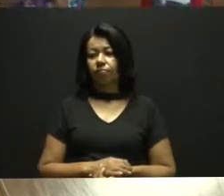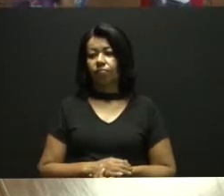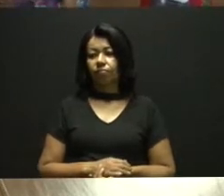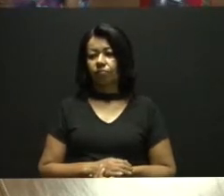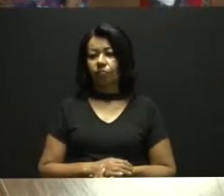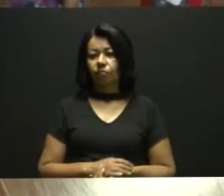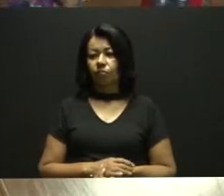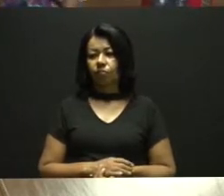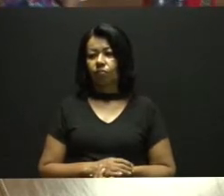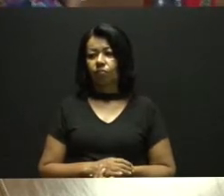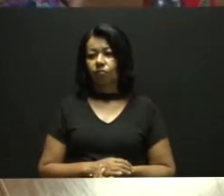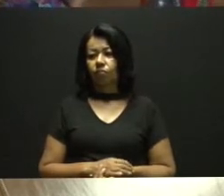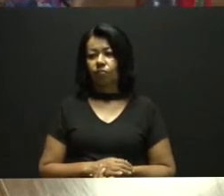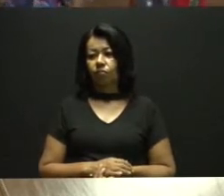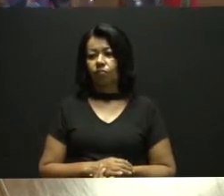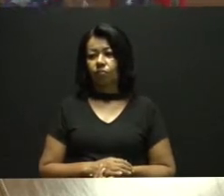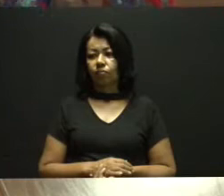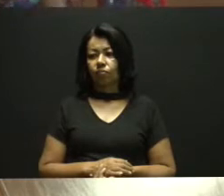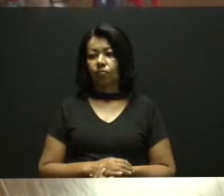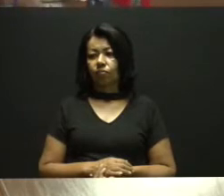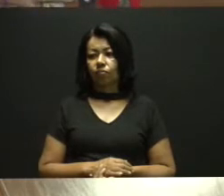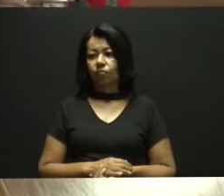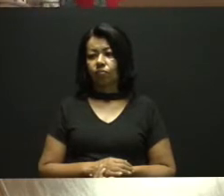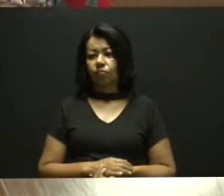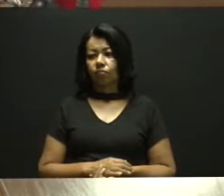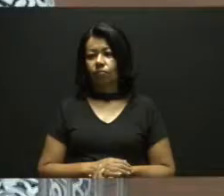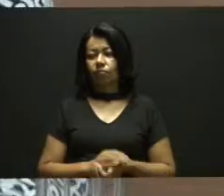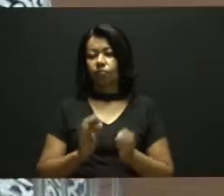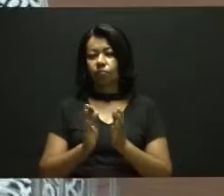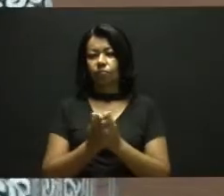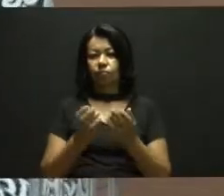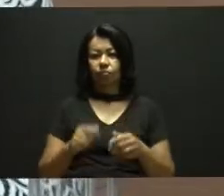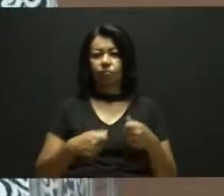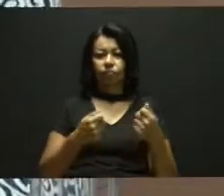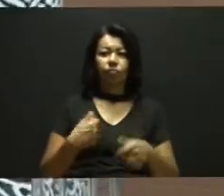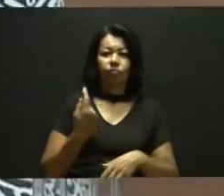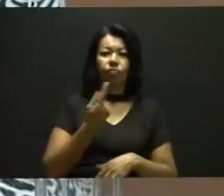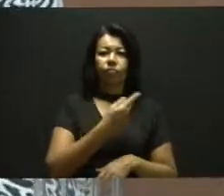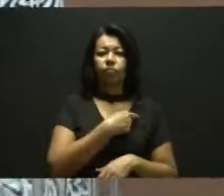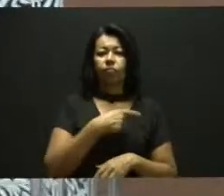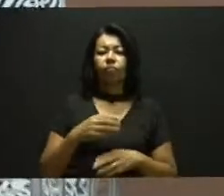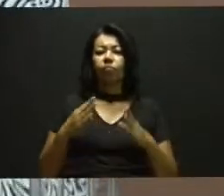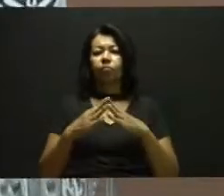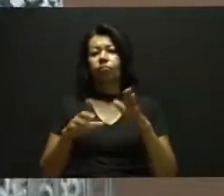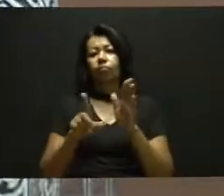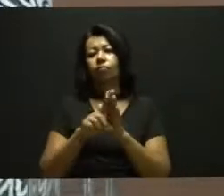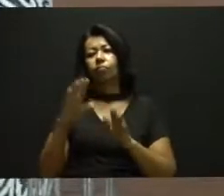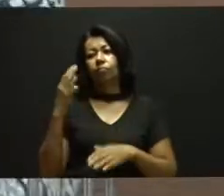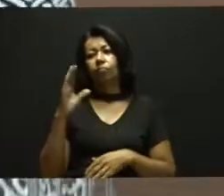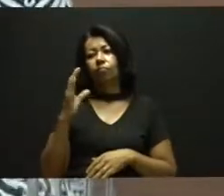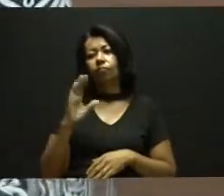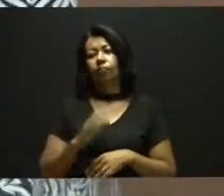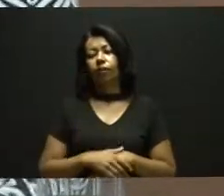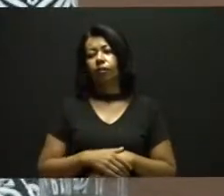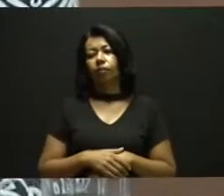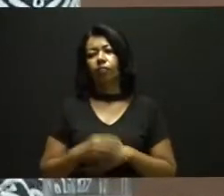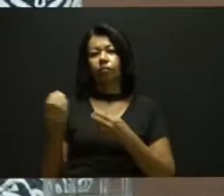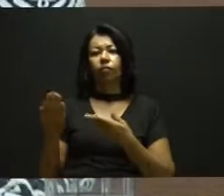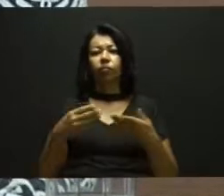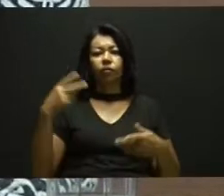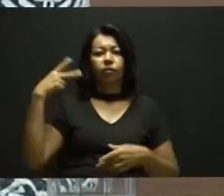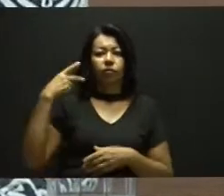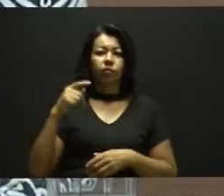livro oferecido a todos nós câmara municipal de cubatão convido os